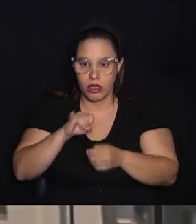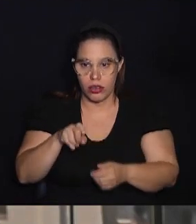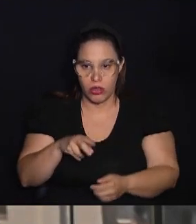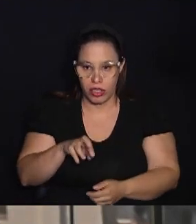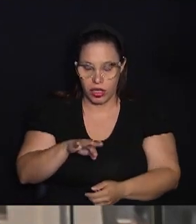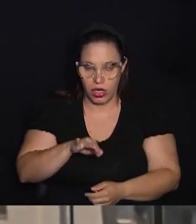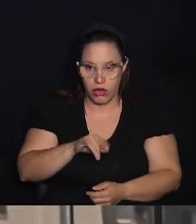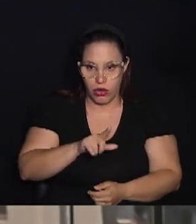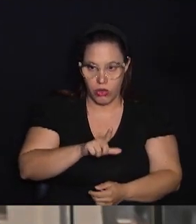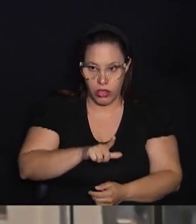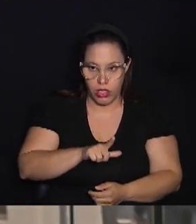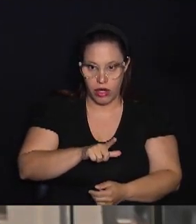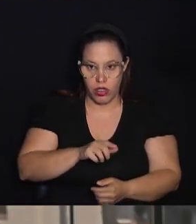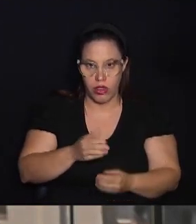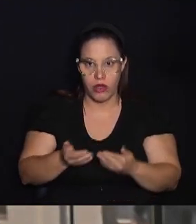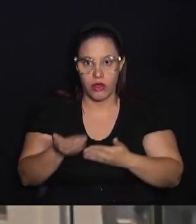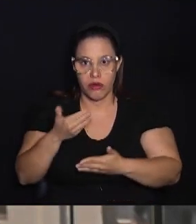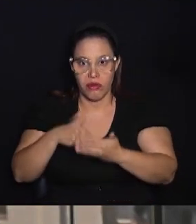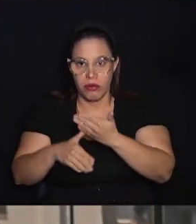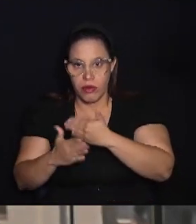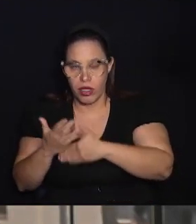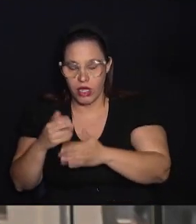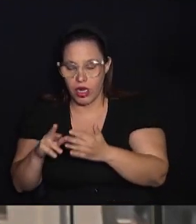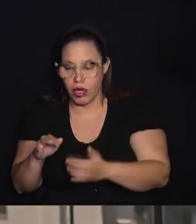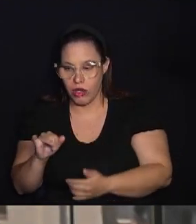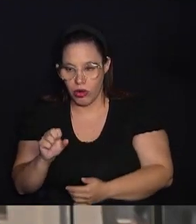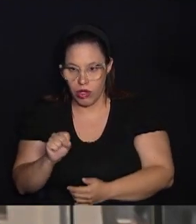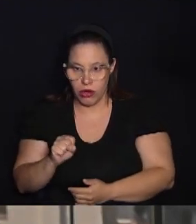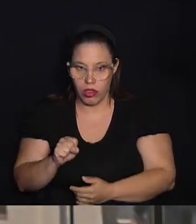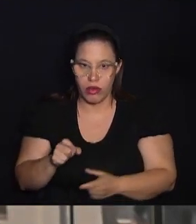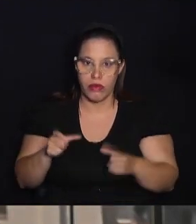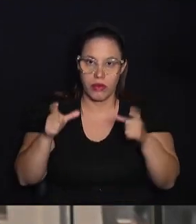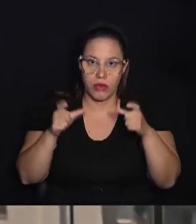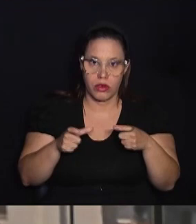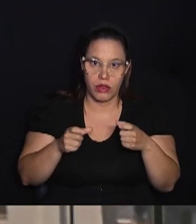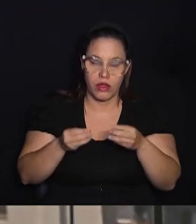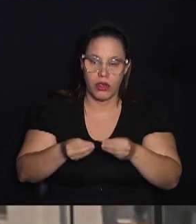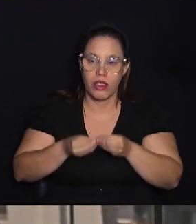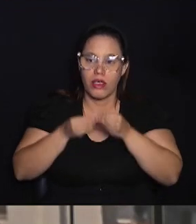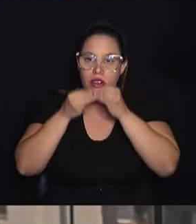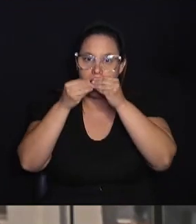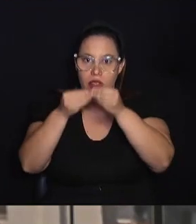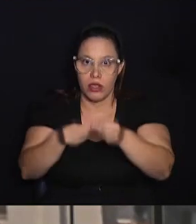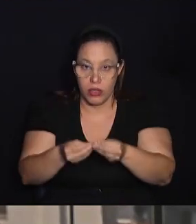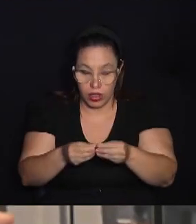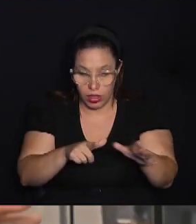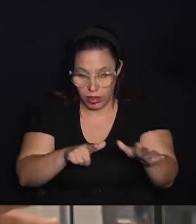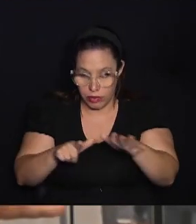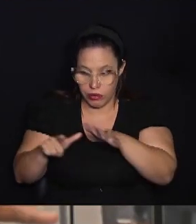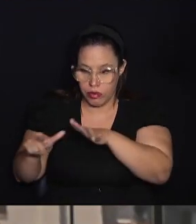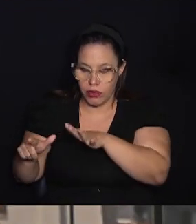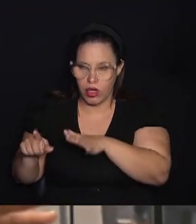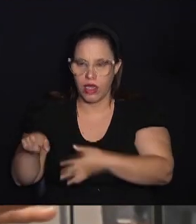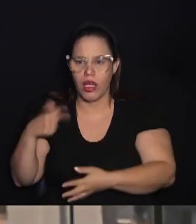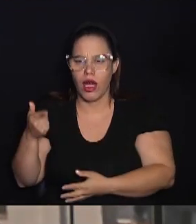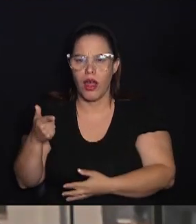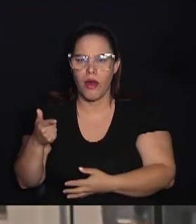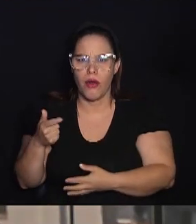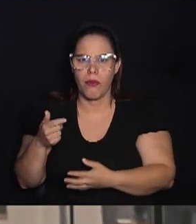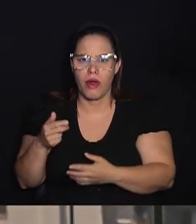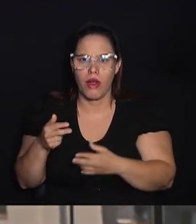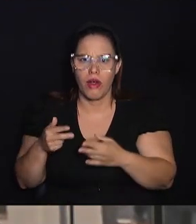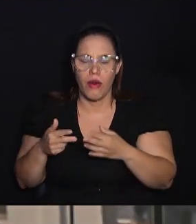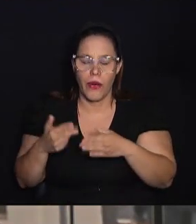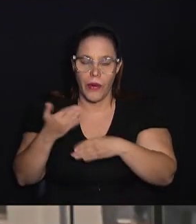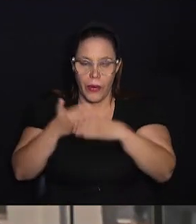campinas reunindo os cartórios da cidade o imóvel será entregue ainda esta semana após passar por uma reforma